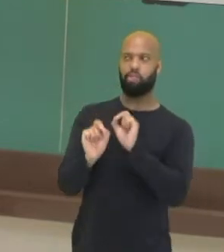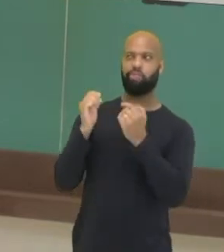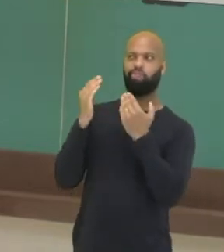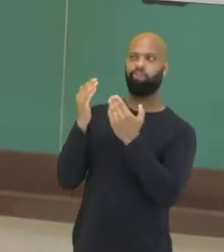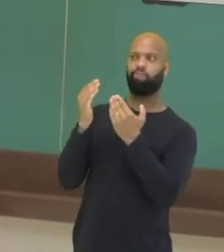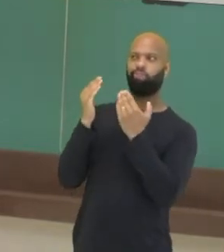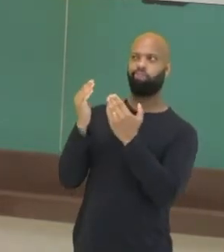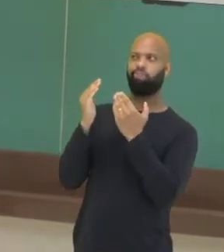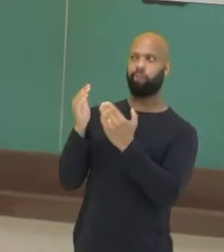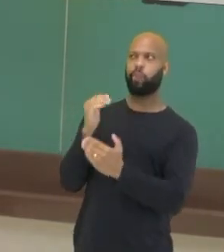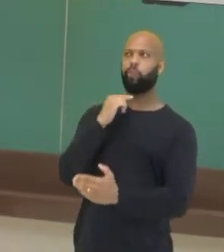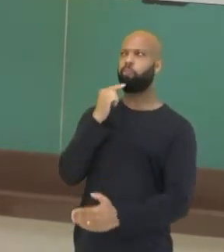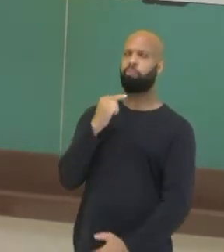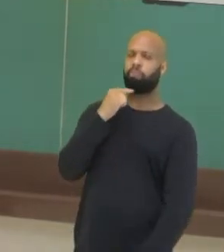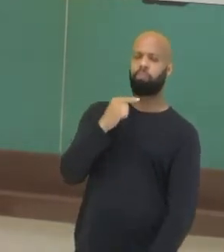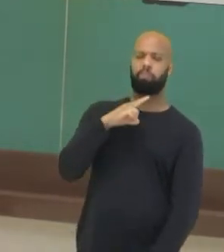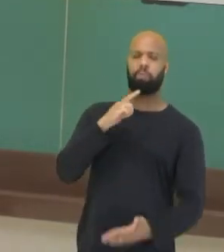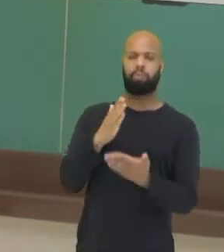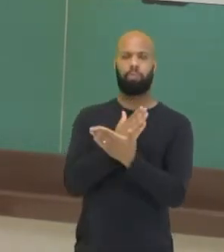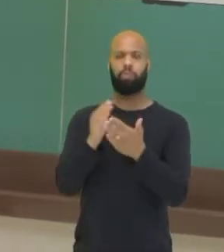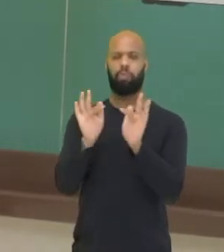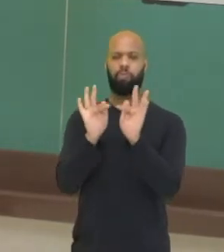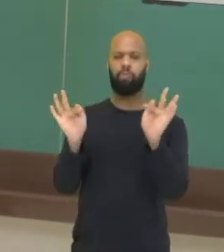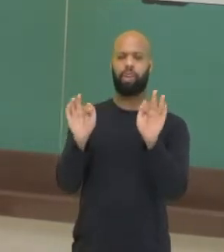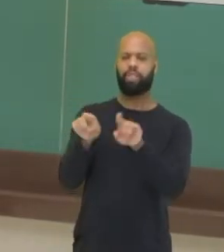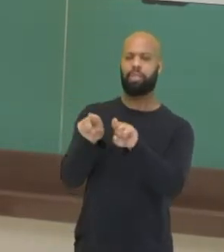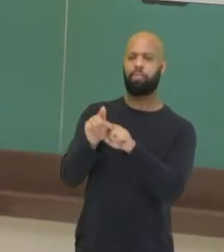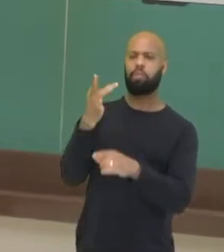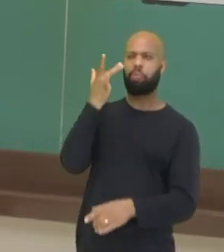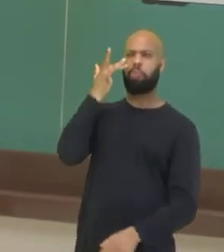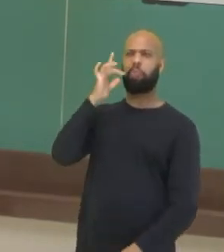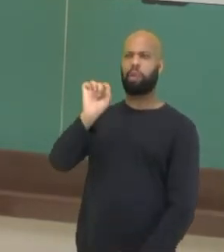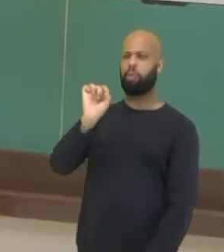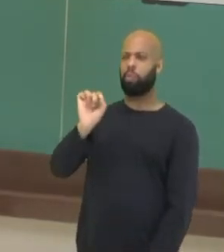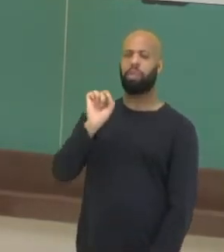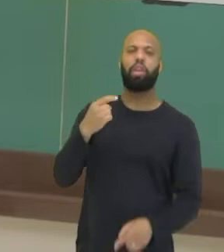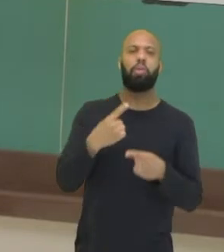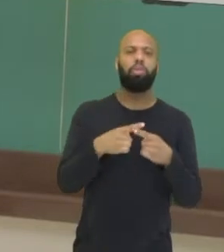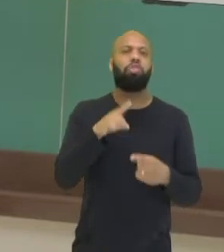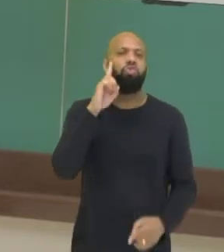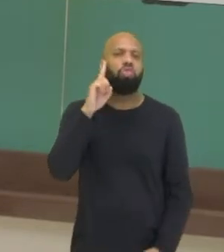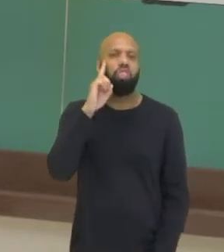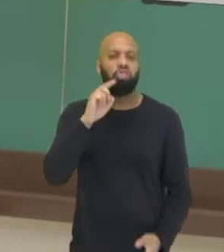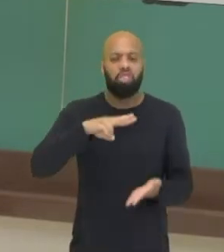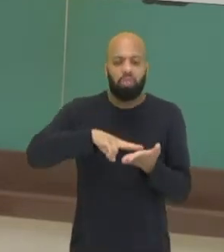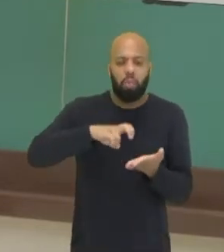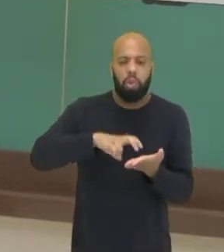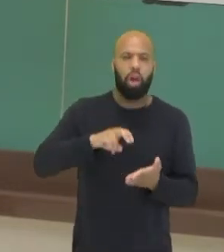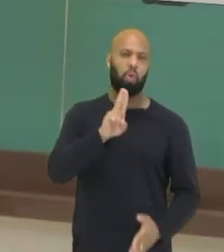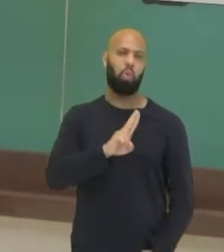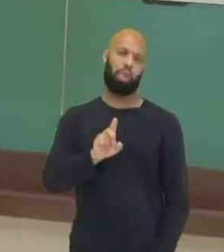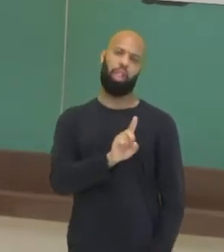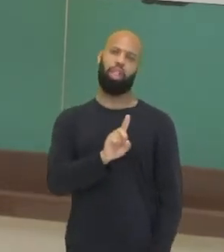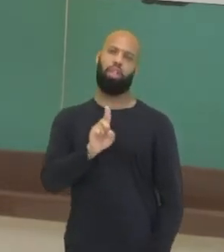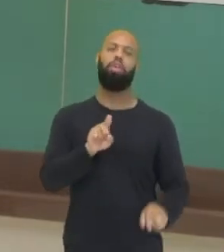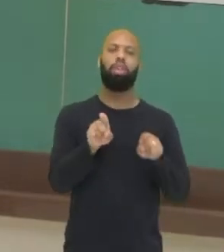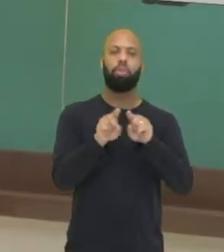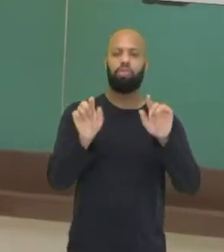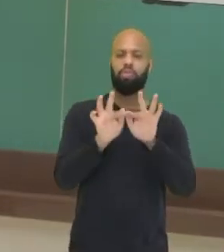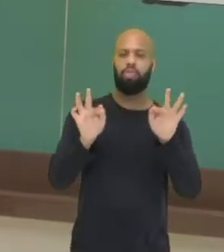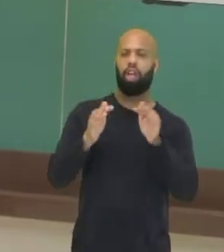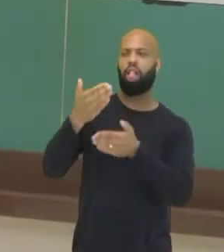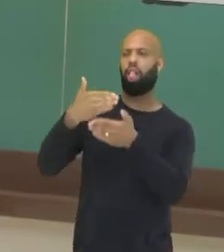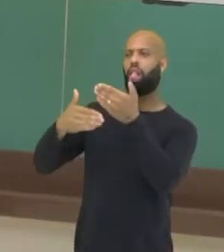dúvidas, ou mesmo algumas expressões que talvez não fazem parte do nosso vocabulário, ou são expressões